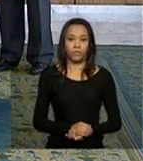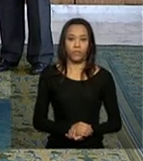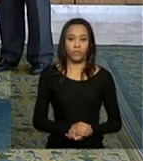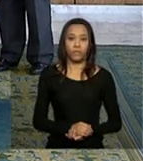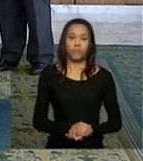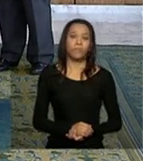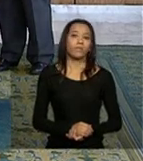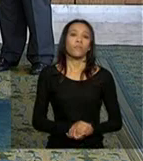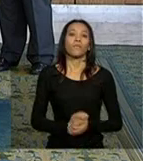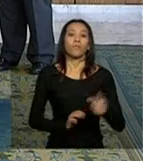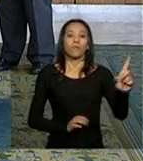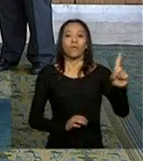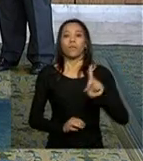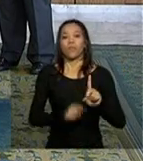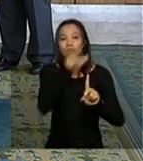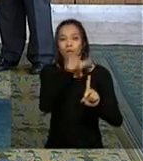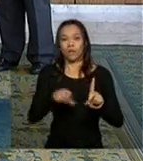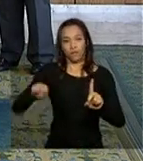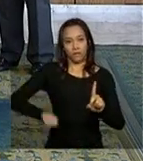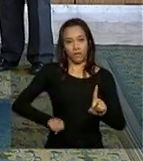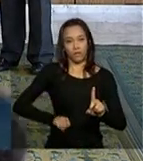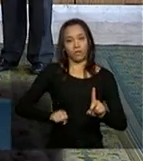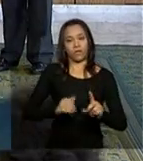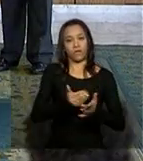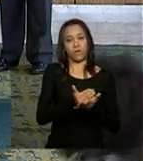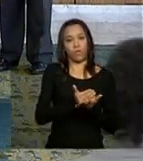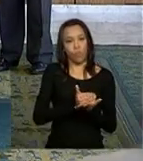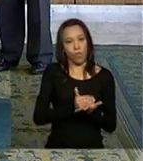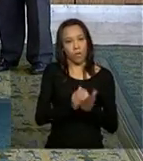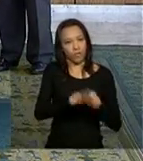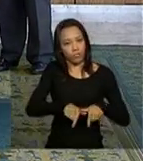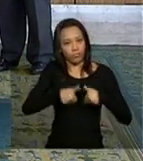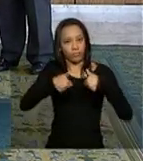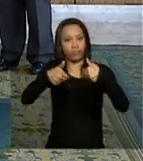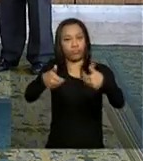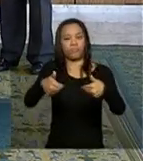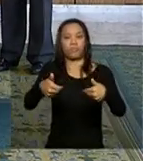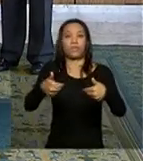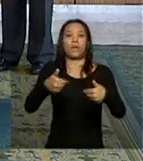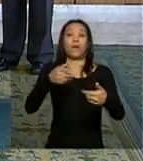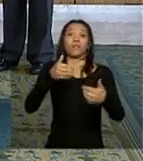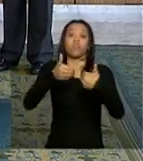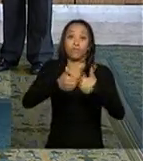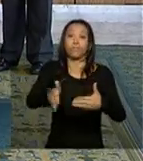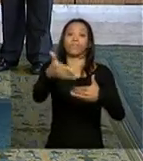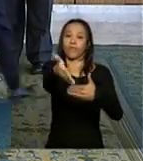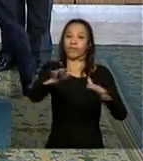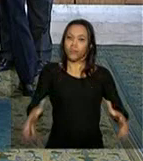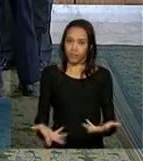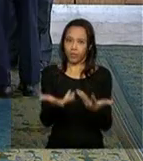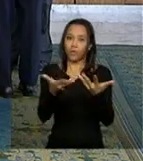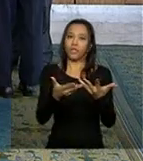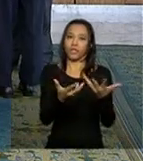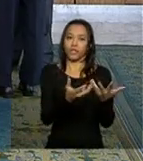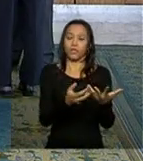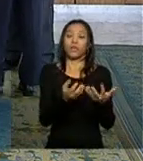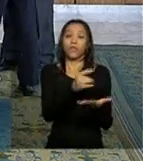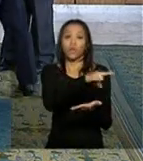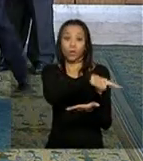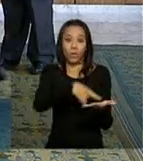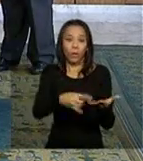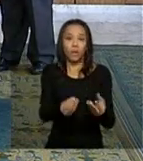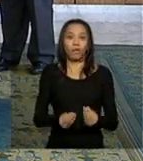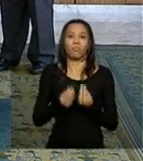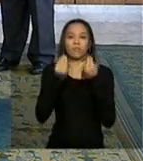O embaixador, então, dá início às suas funções a partir dessa cerimônia de entrega de credenciais ao chefe